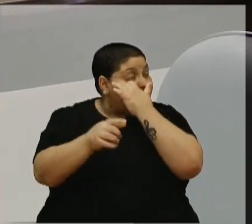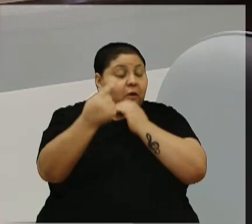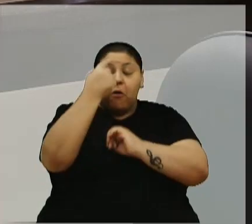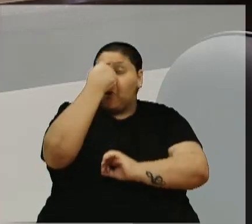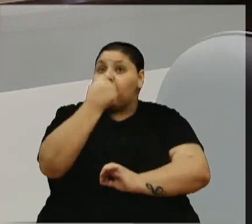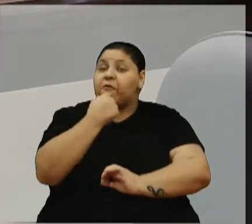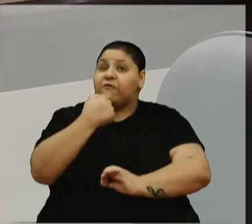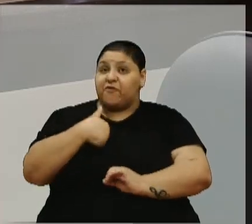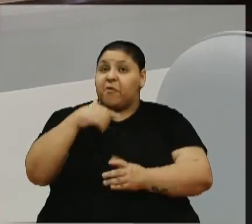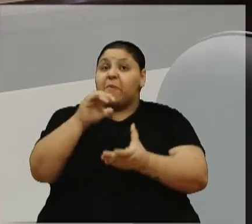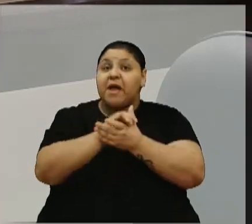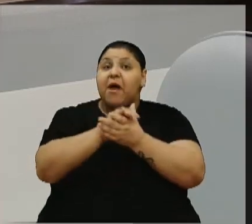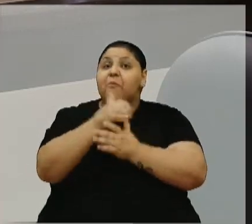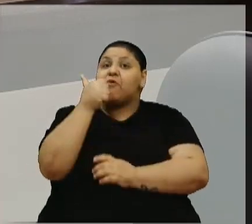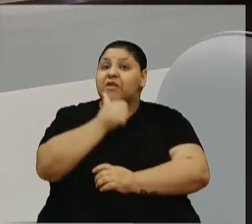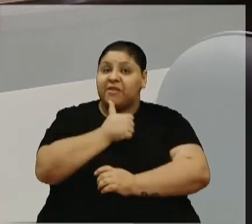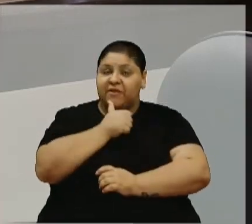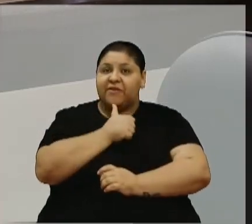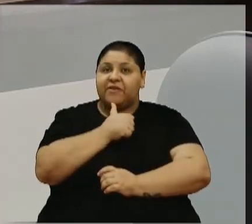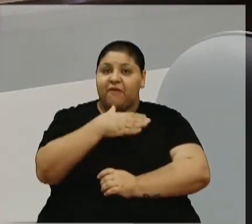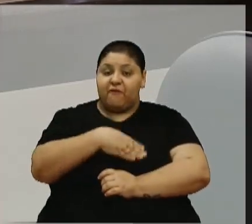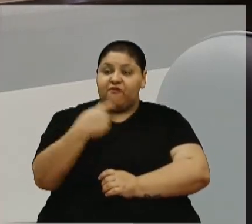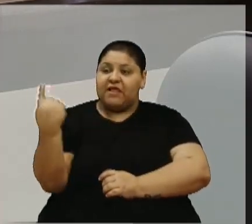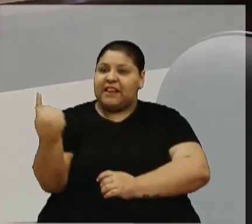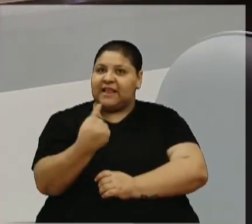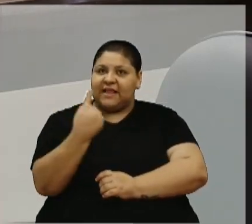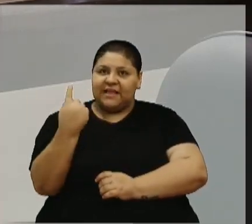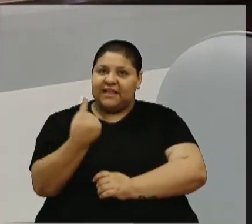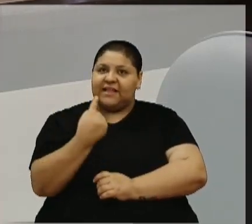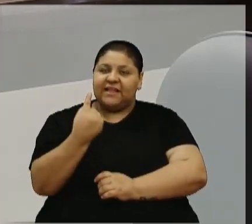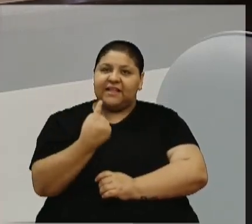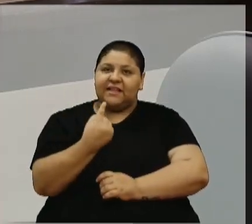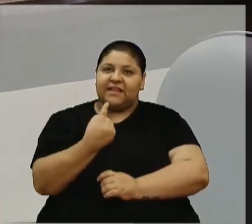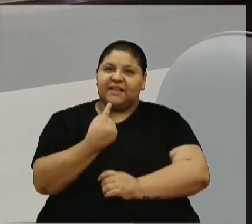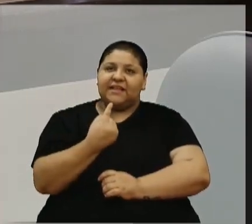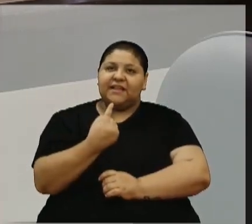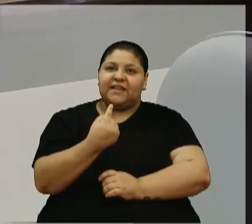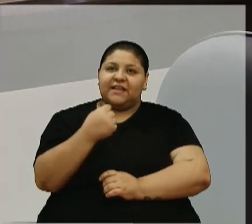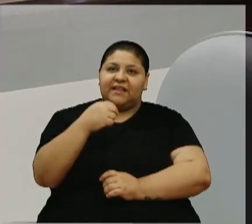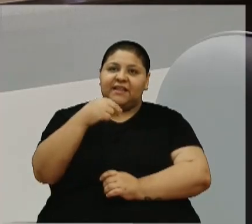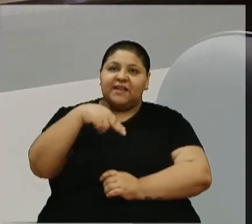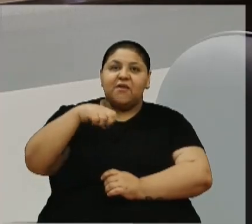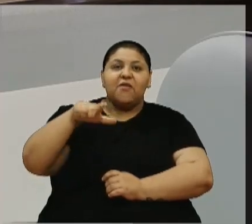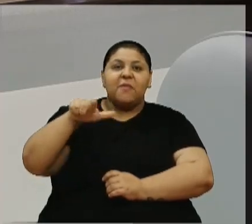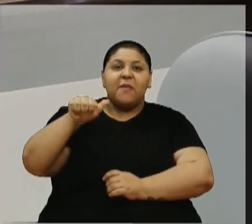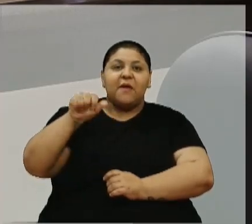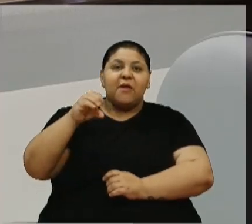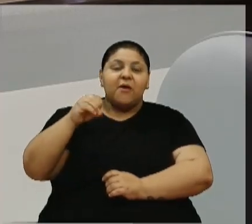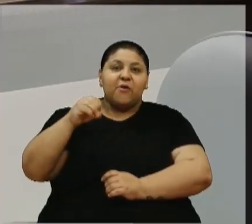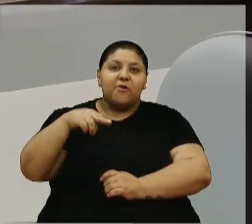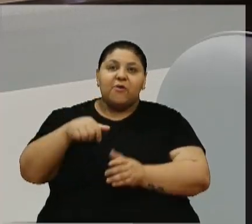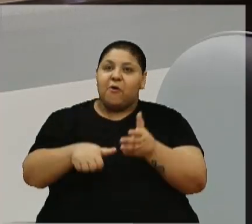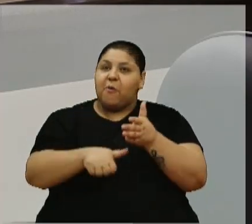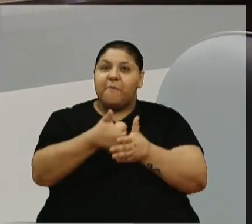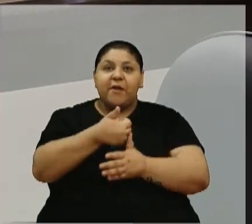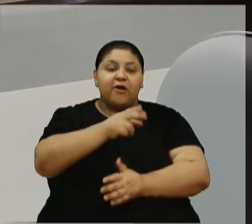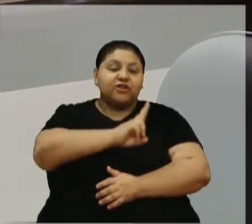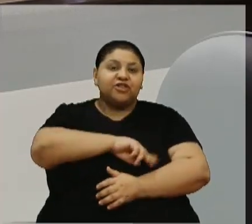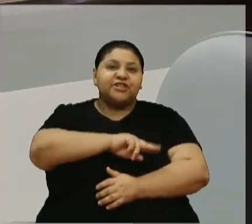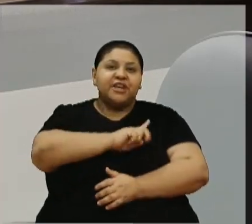minha mulher também, a minha mulher é filha única, não é o seu caso, que ela dizia que o Nelson era o melhor gênero que ela tinha, claro, é o único,